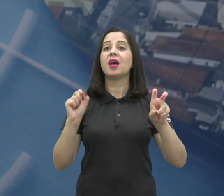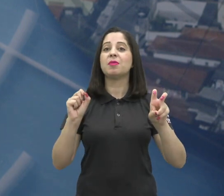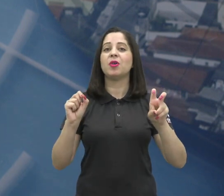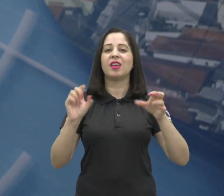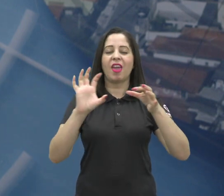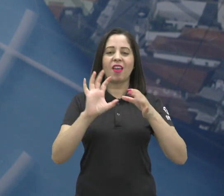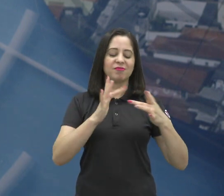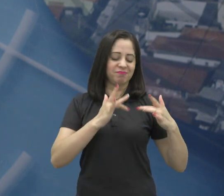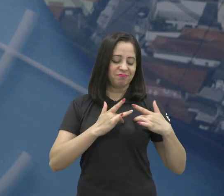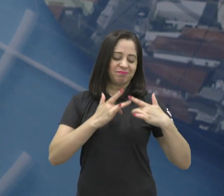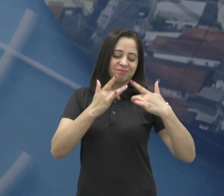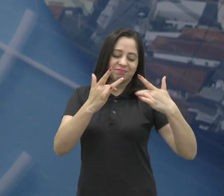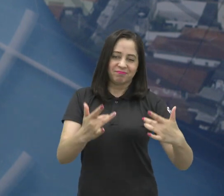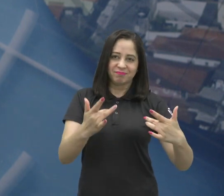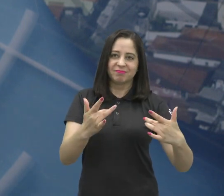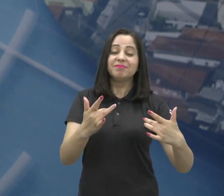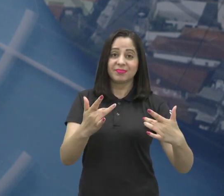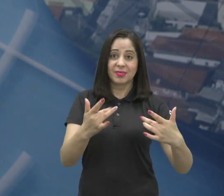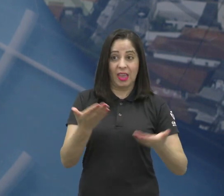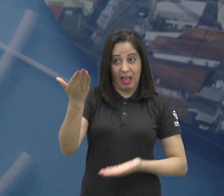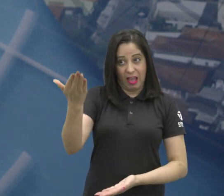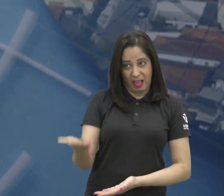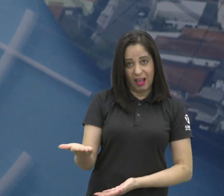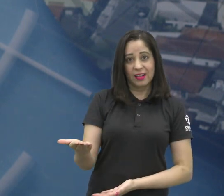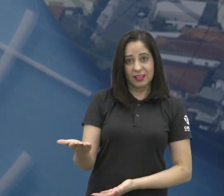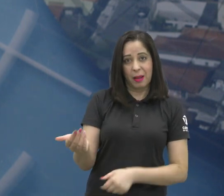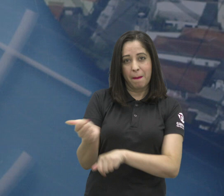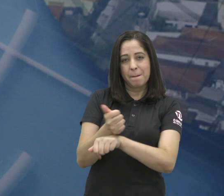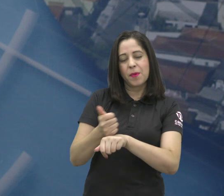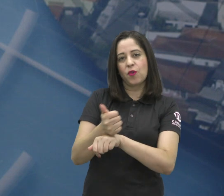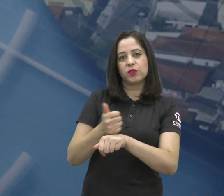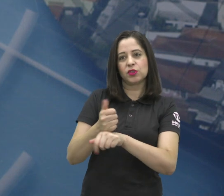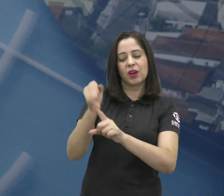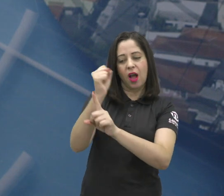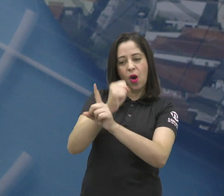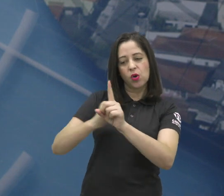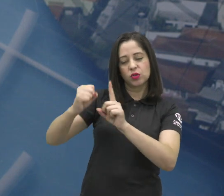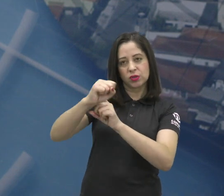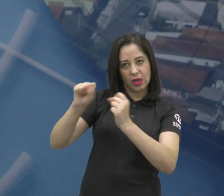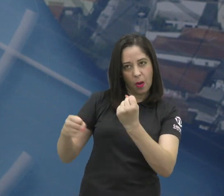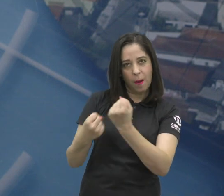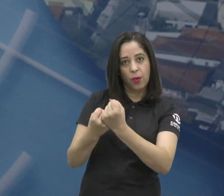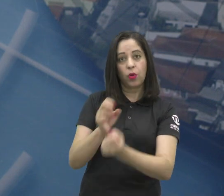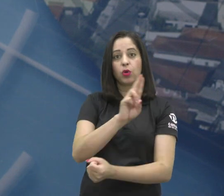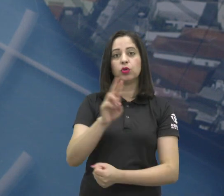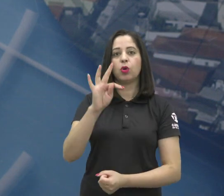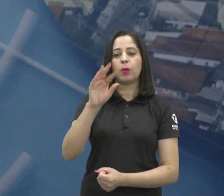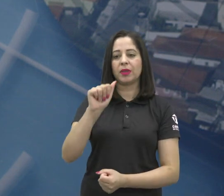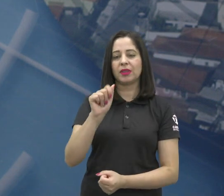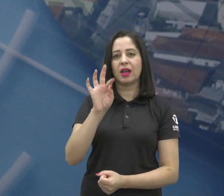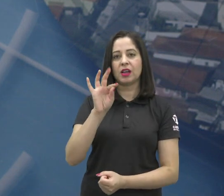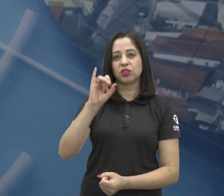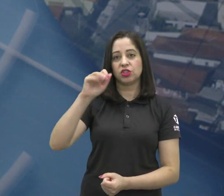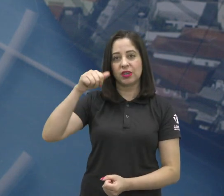assunto, sobre solidariedade. E eu recebo aqui no estúdio a assistente social Tatiana Bernardes Vieira. Seja